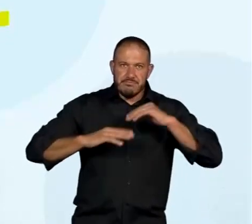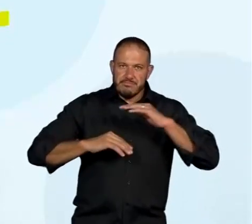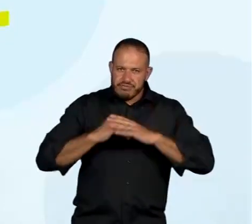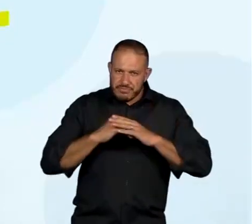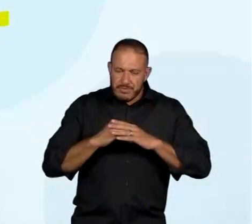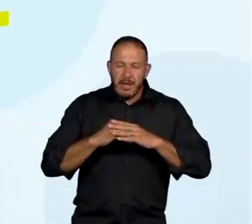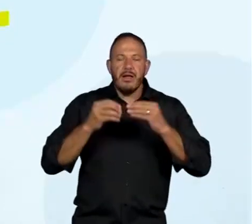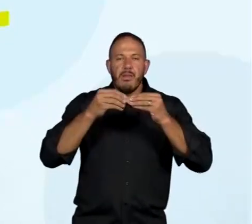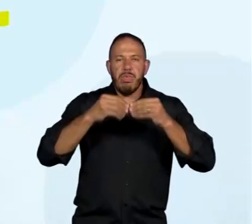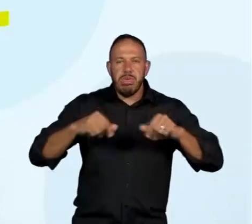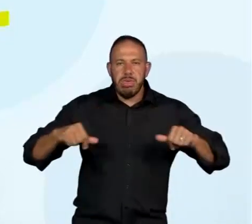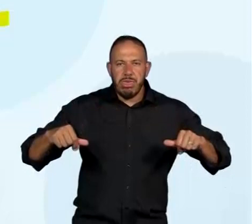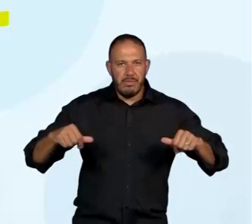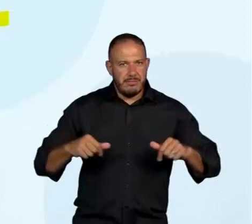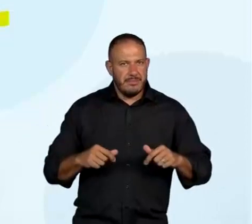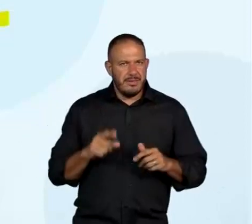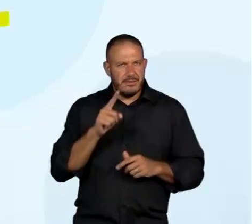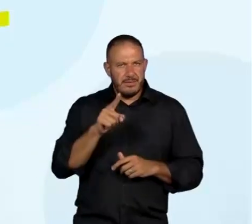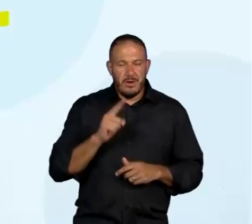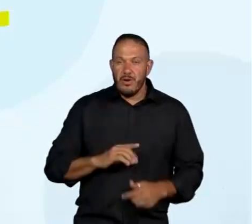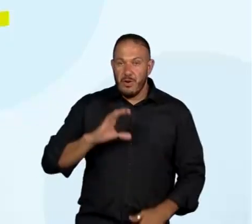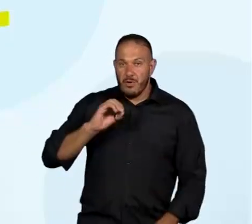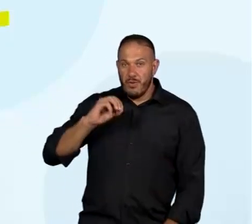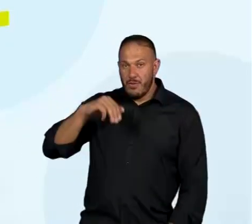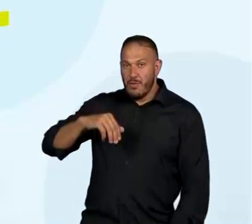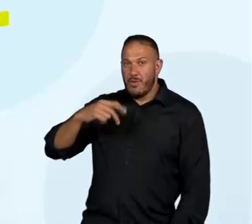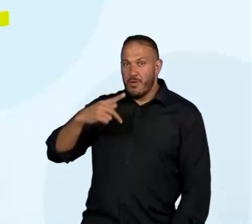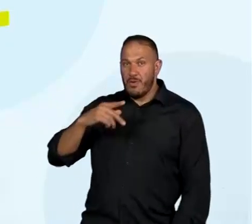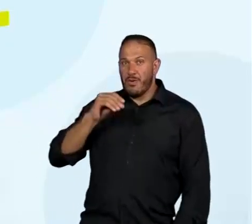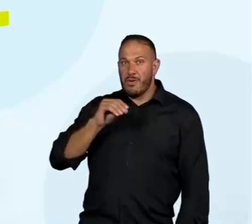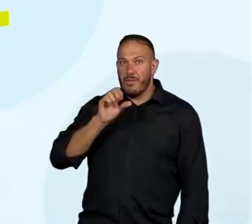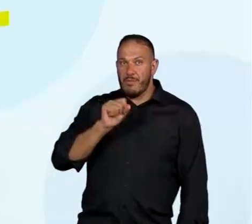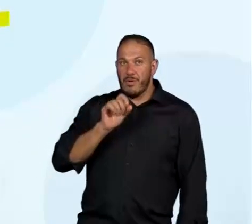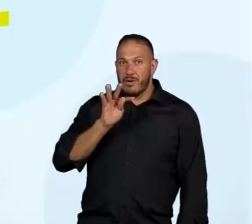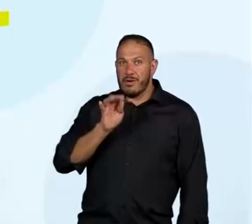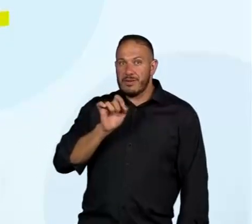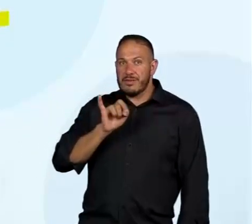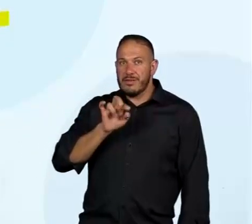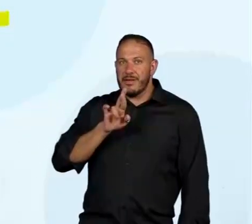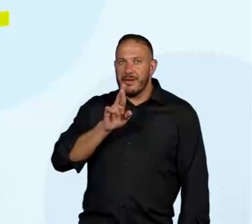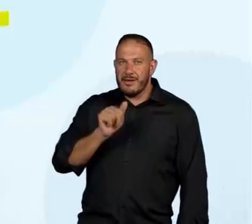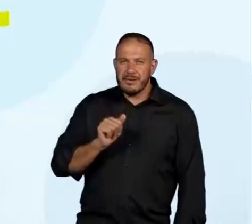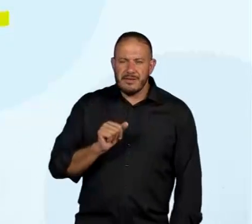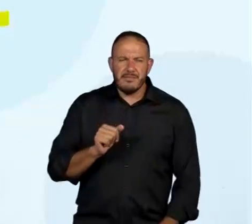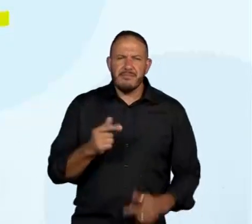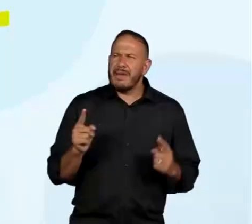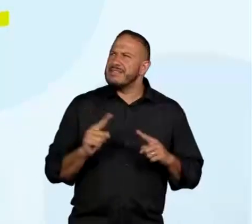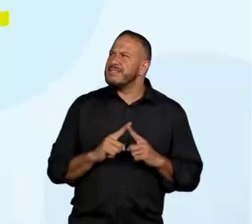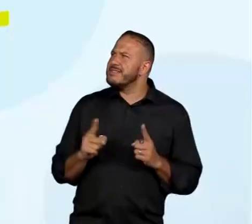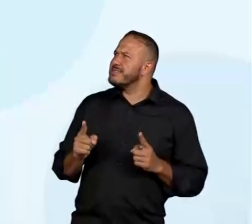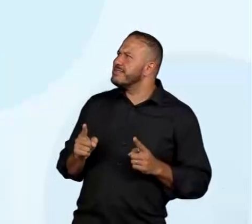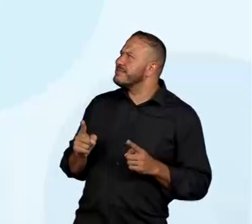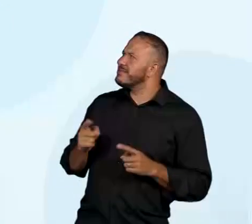agora, estamos falando em compostagem, em composteira, e não falamos o que é isso.